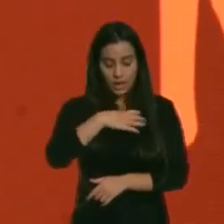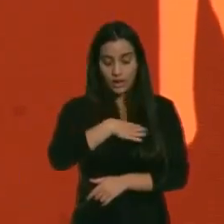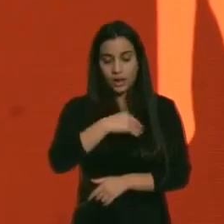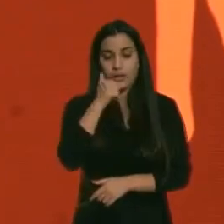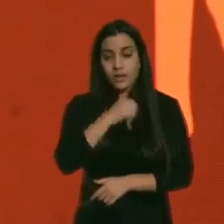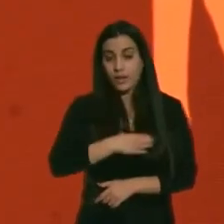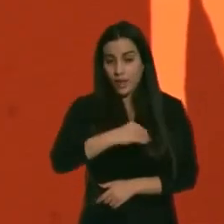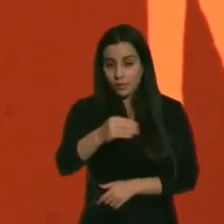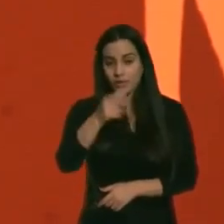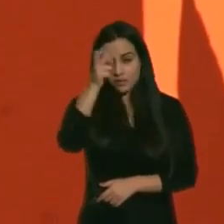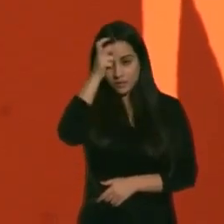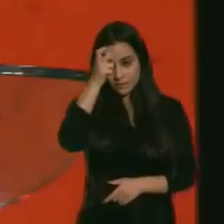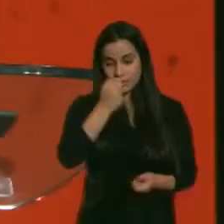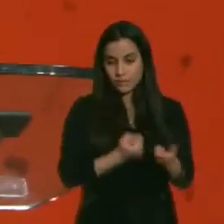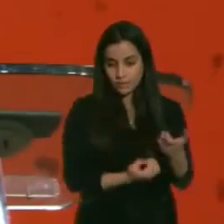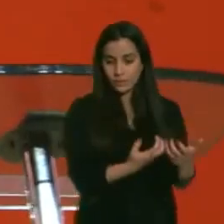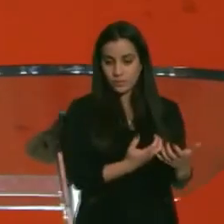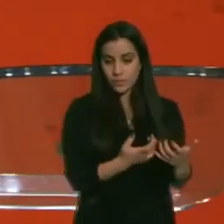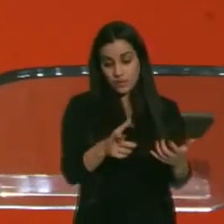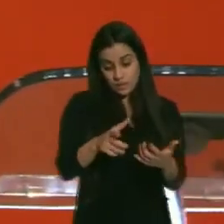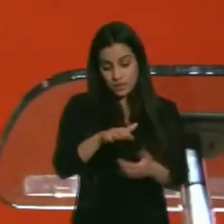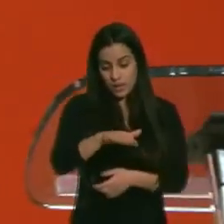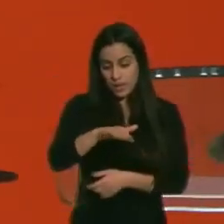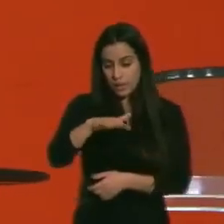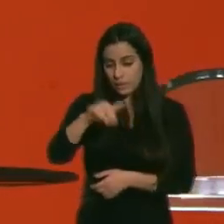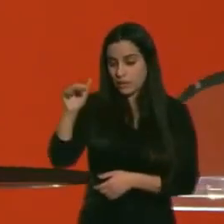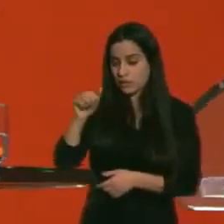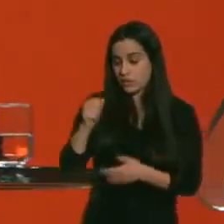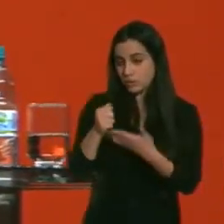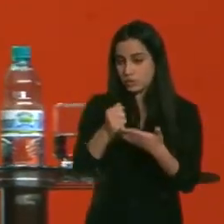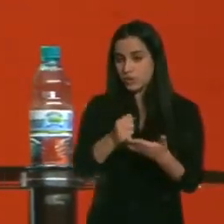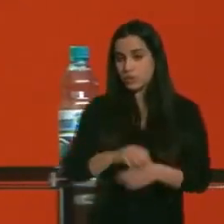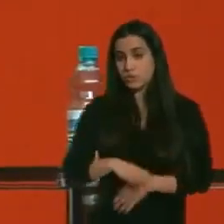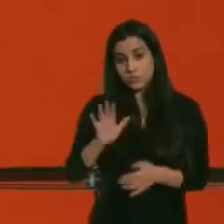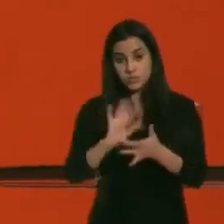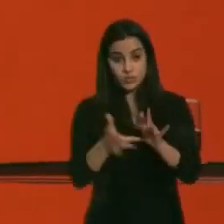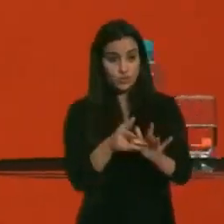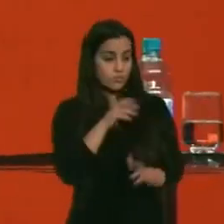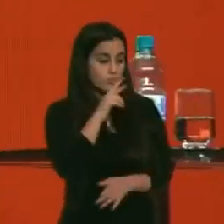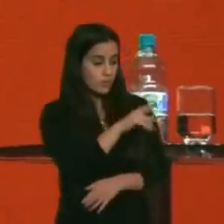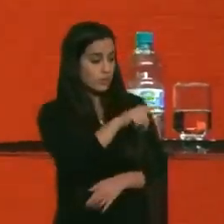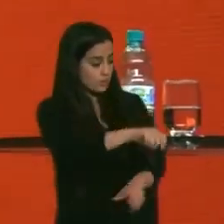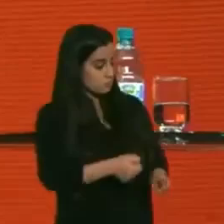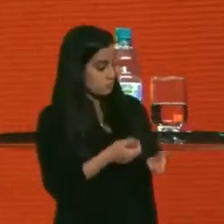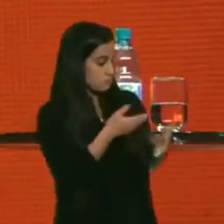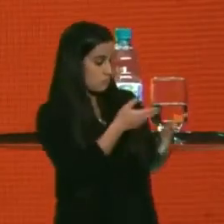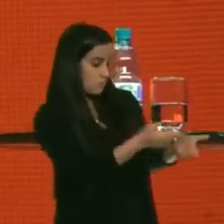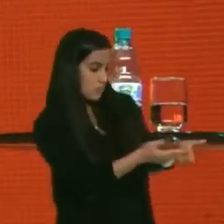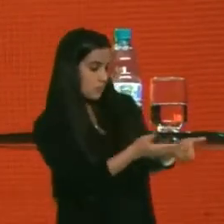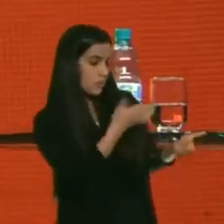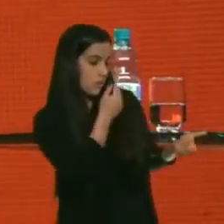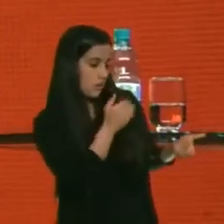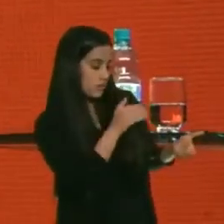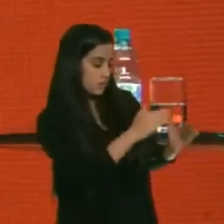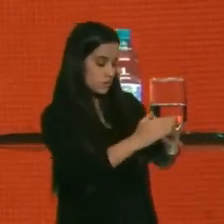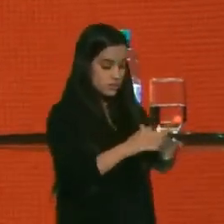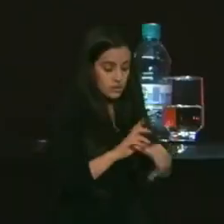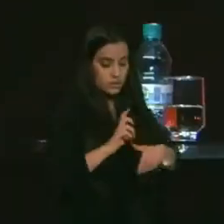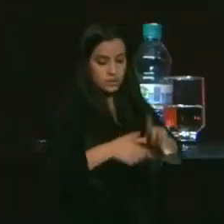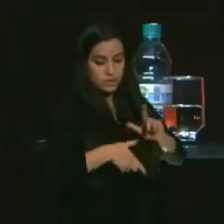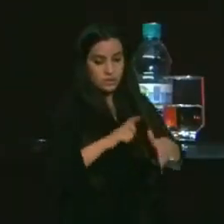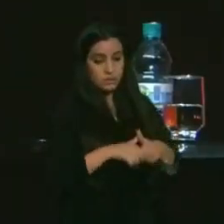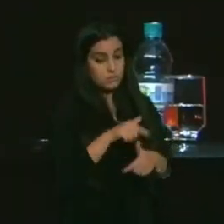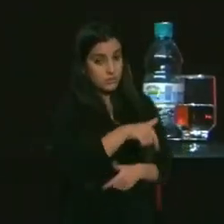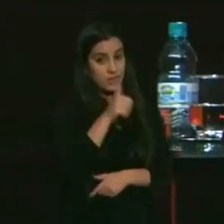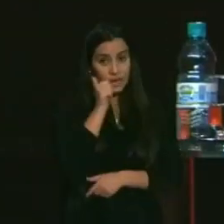ela pede ajuda, e Jesus num primeiro momento lhe diz: olha, eu vim para alimentar os filhos da casa de Israel. E